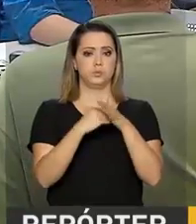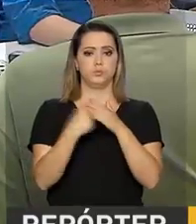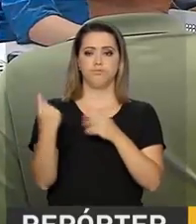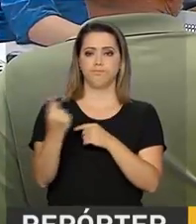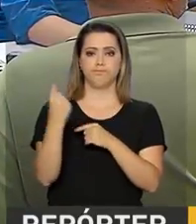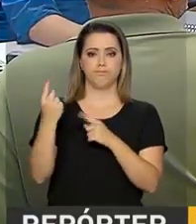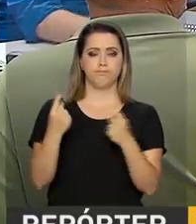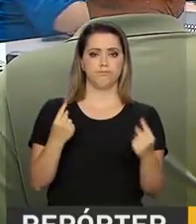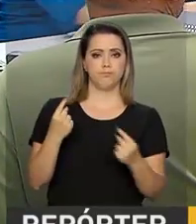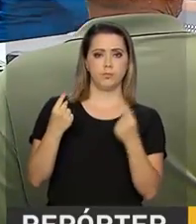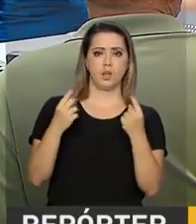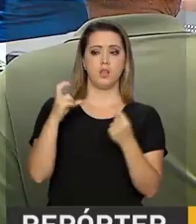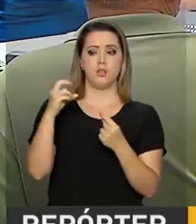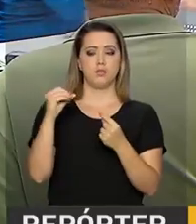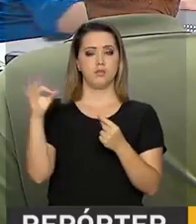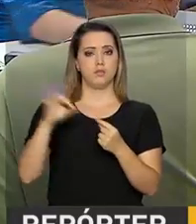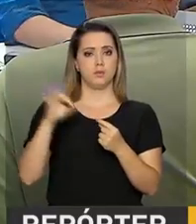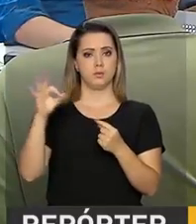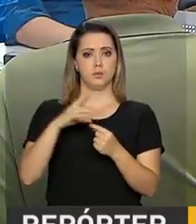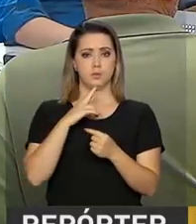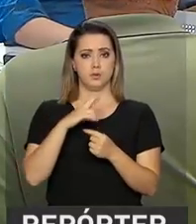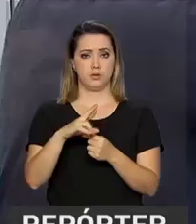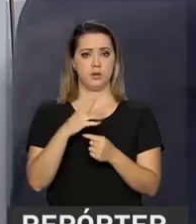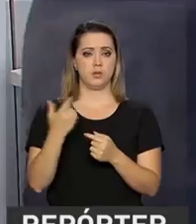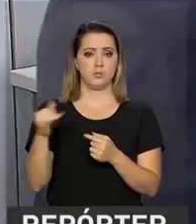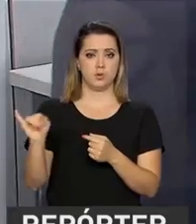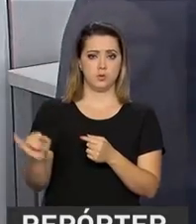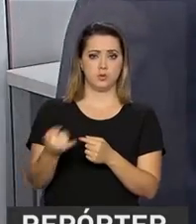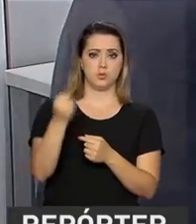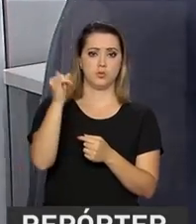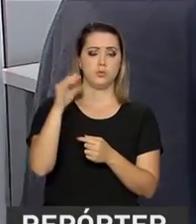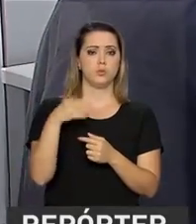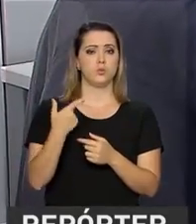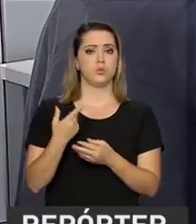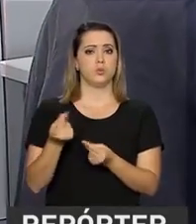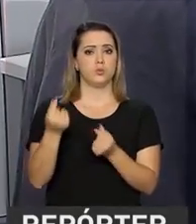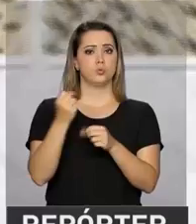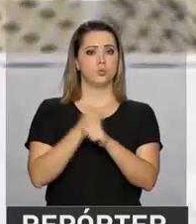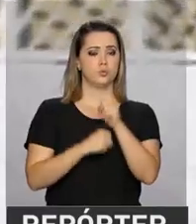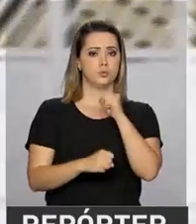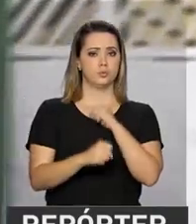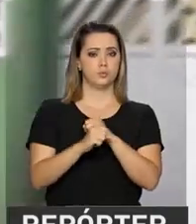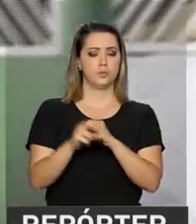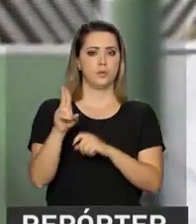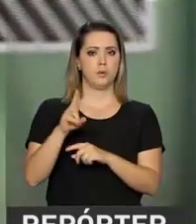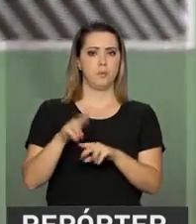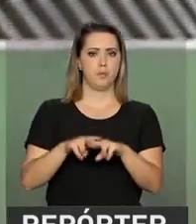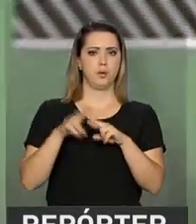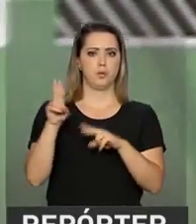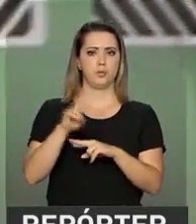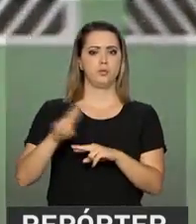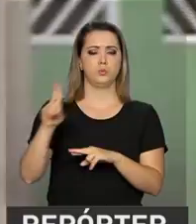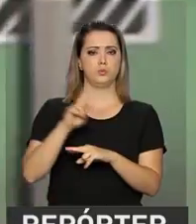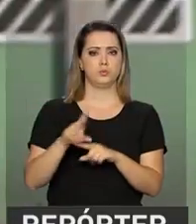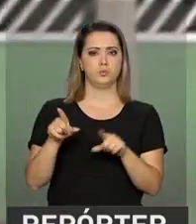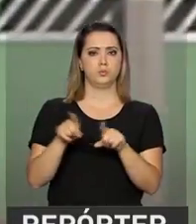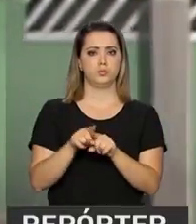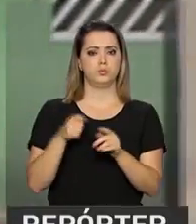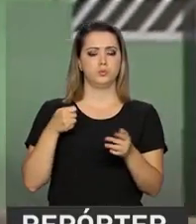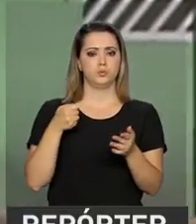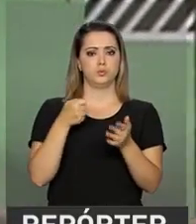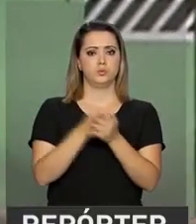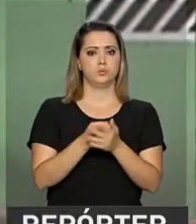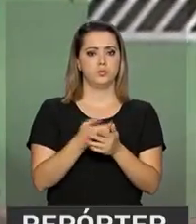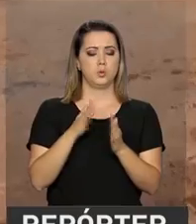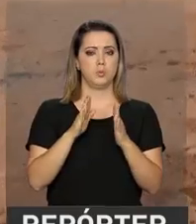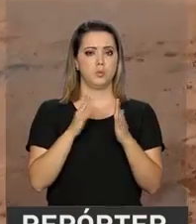ao distribuir 50% do resultado obtido no exercício financeiro anterior pelo uso dos recursos no financiamento de programas